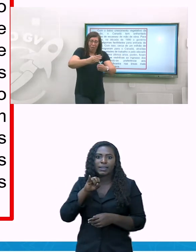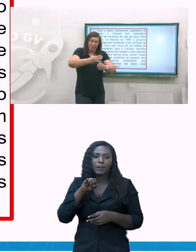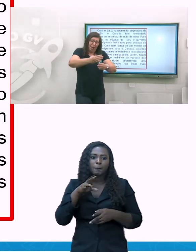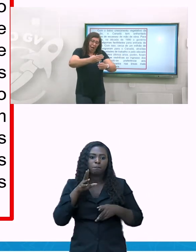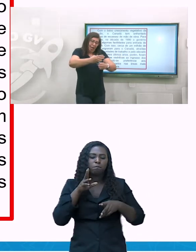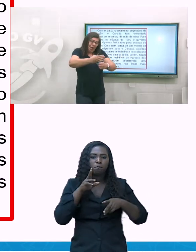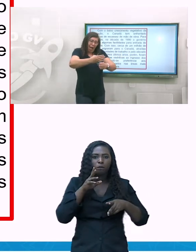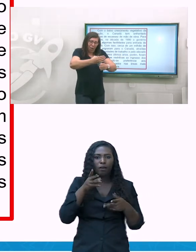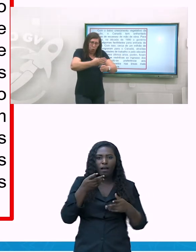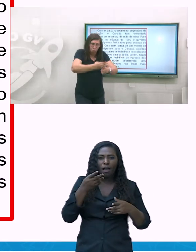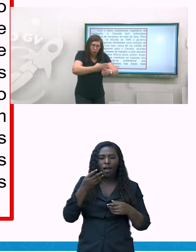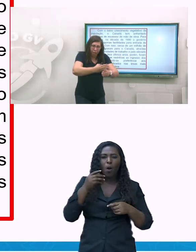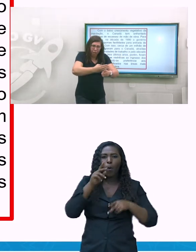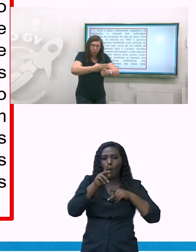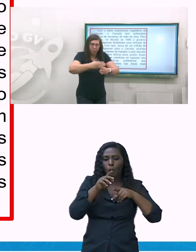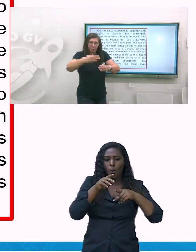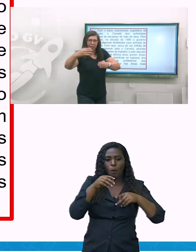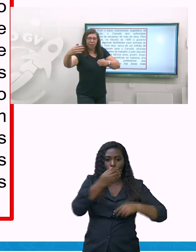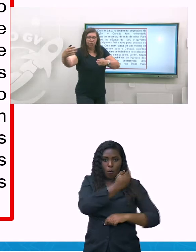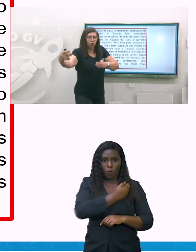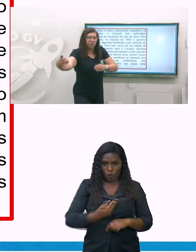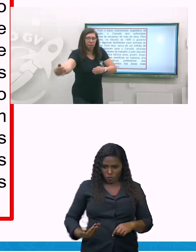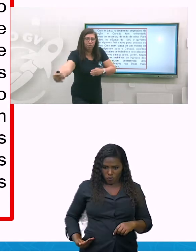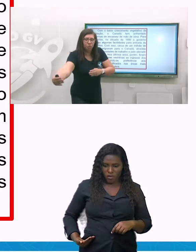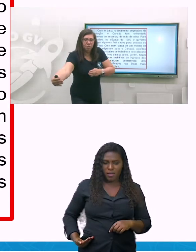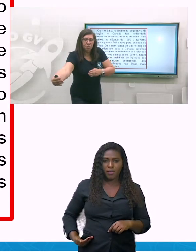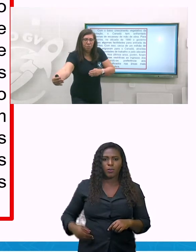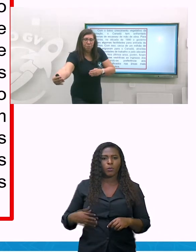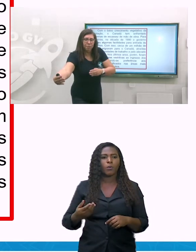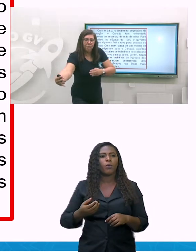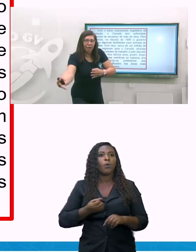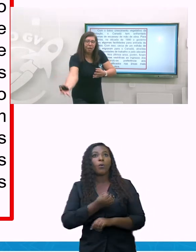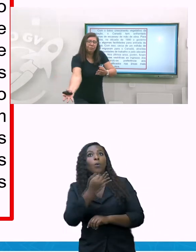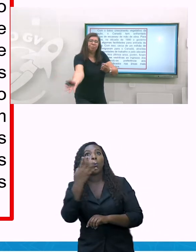pode começar agora para daqui a 2 anos.